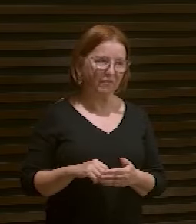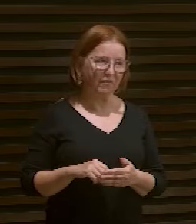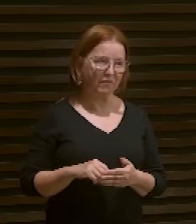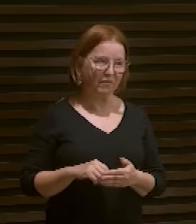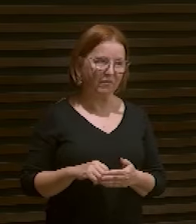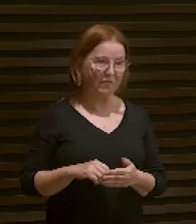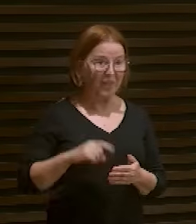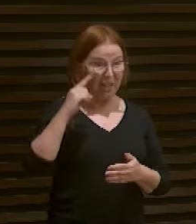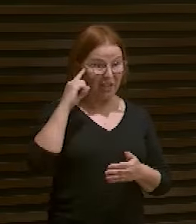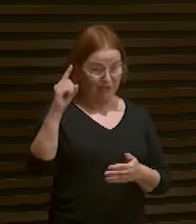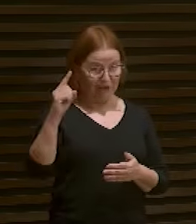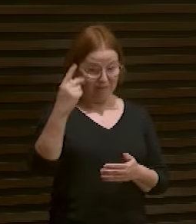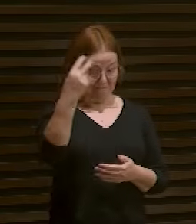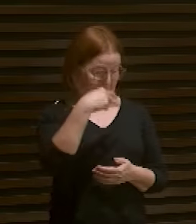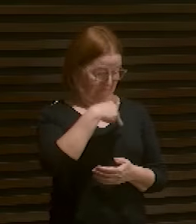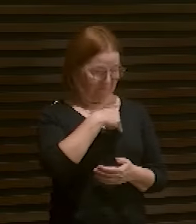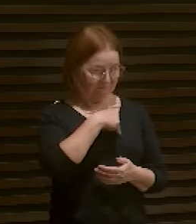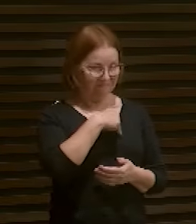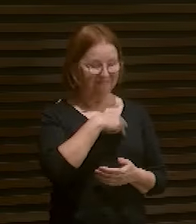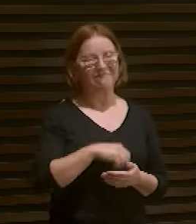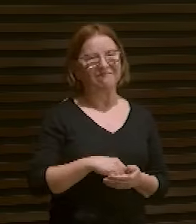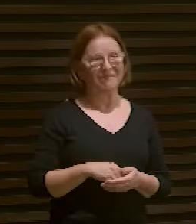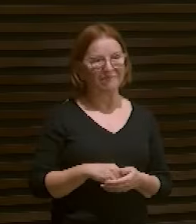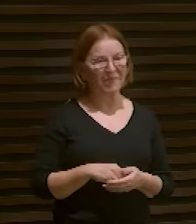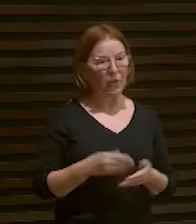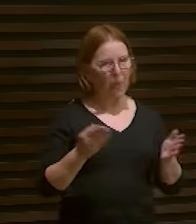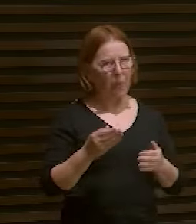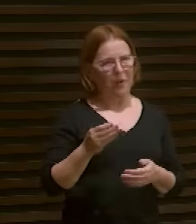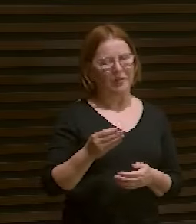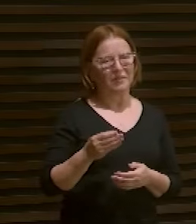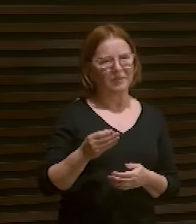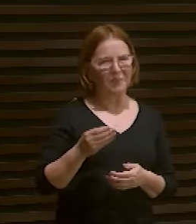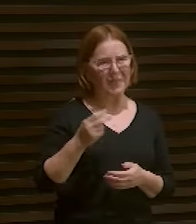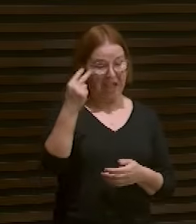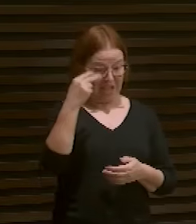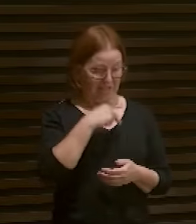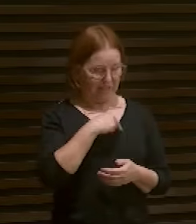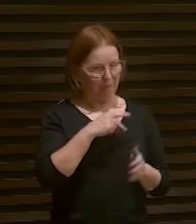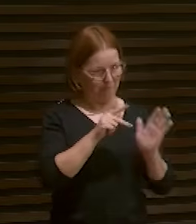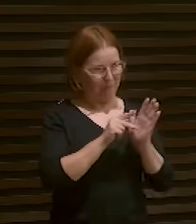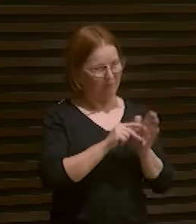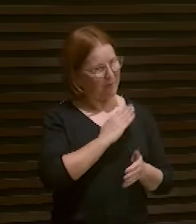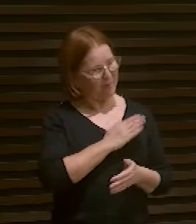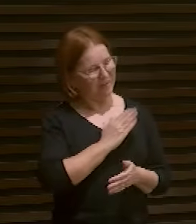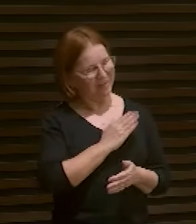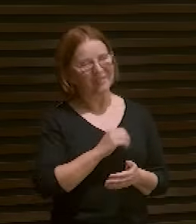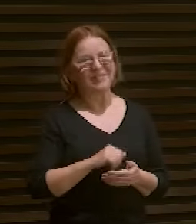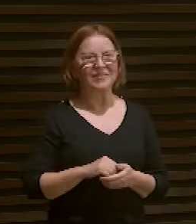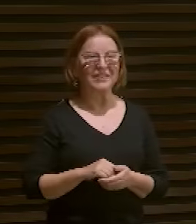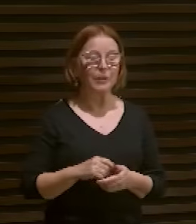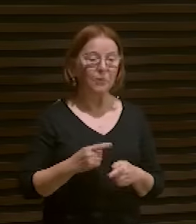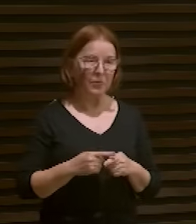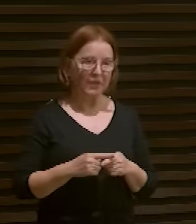dia de exame. Eu quero que você hoje examine o seu coração, e eu também quero examinar o meu coração. Porque